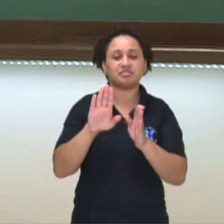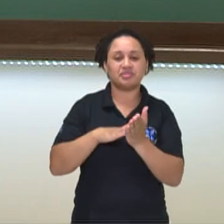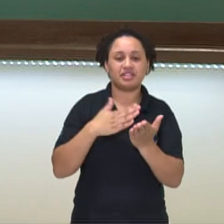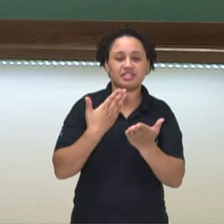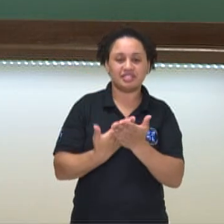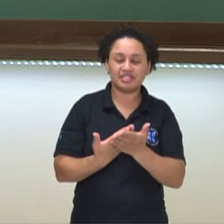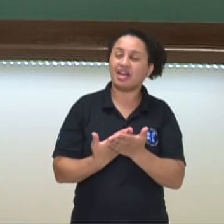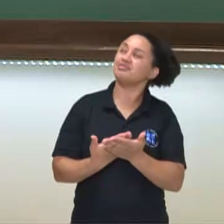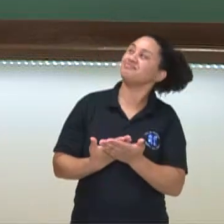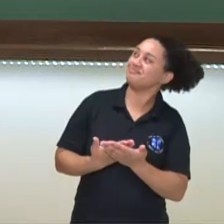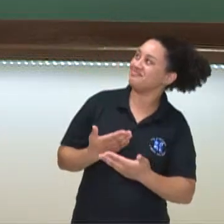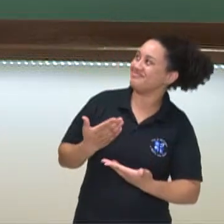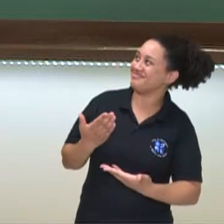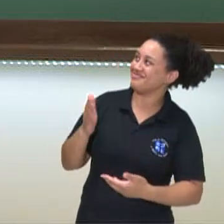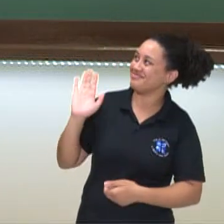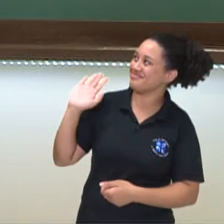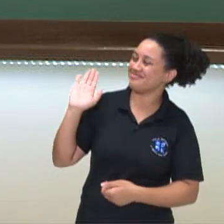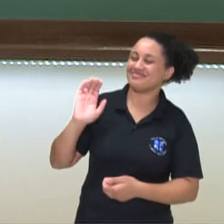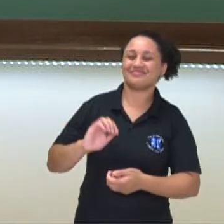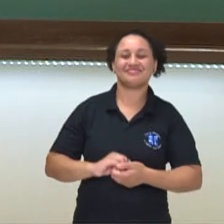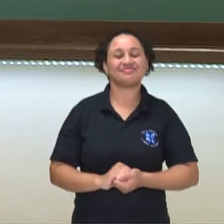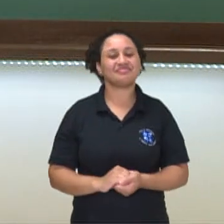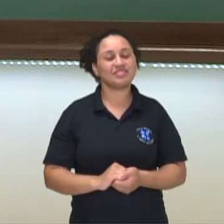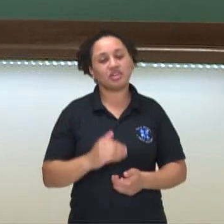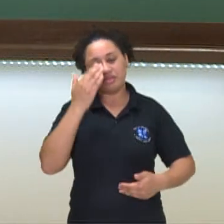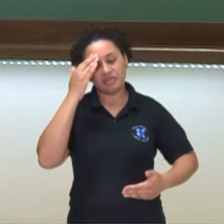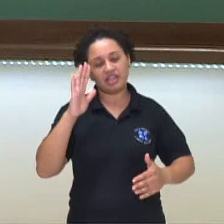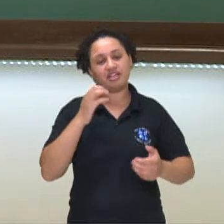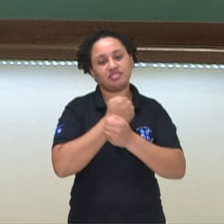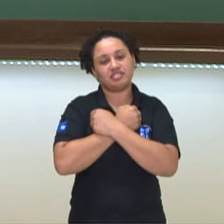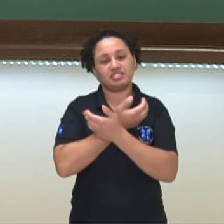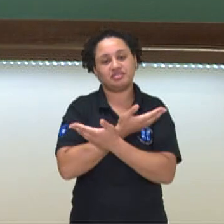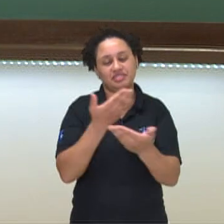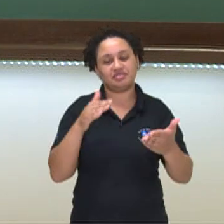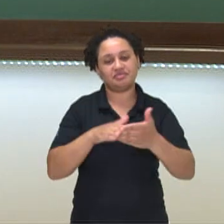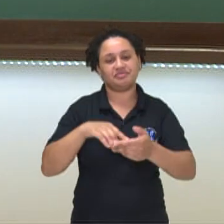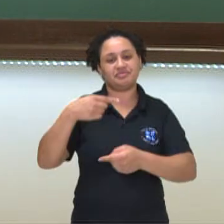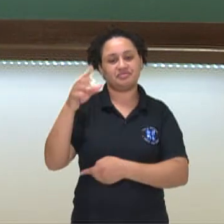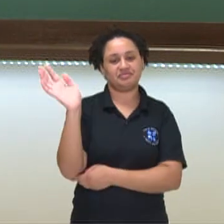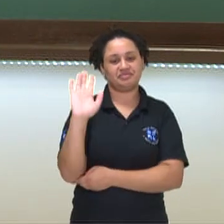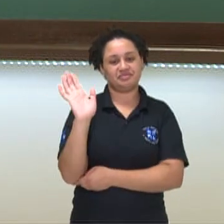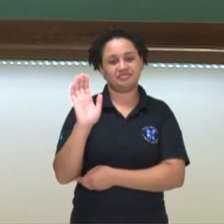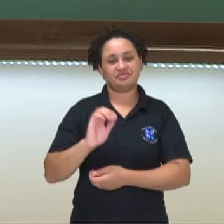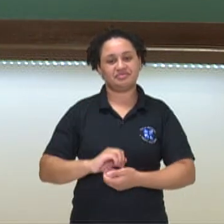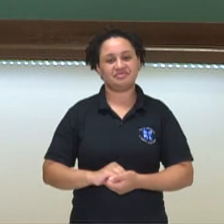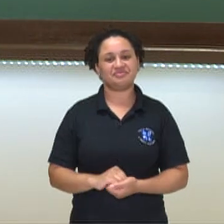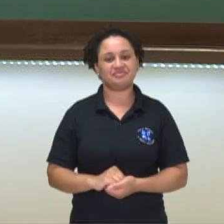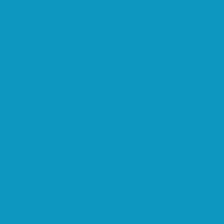intérprete de Libras, Jéssica. Muito obrigado e a todos um forte abraço e até a próxima aula.